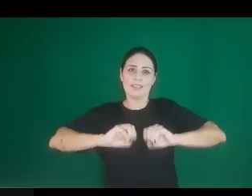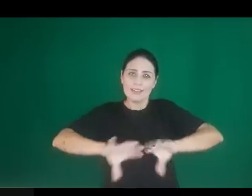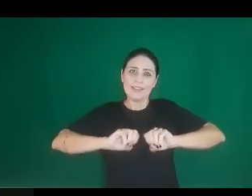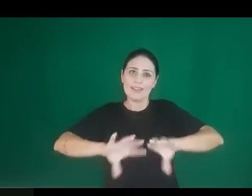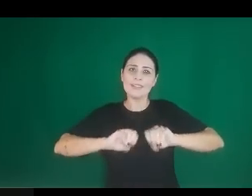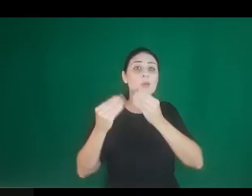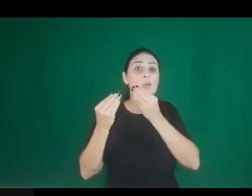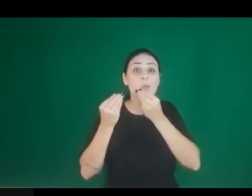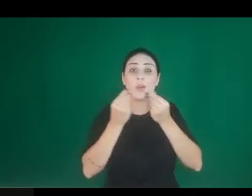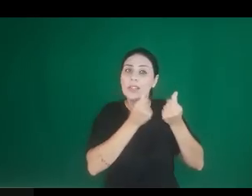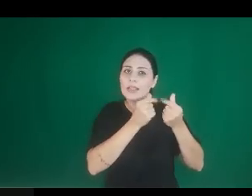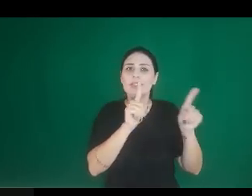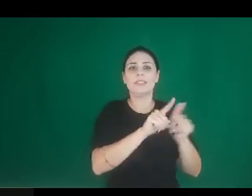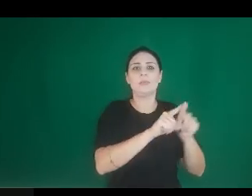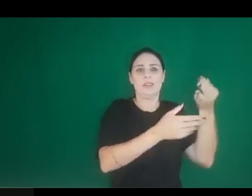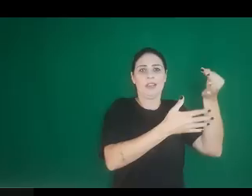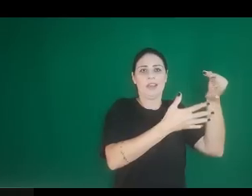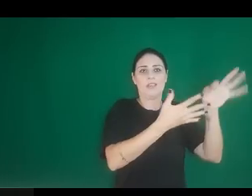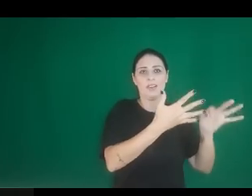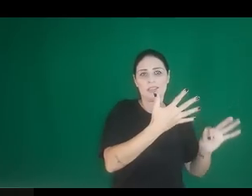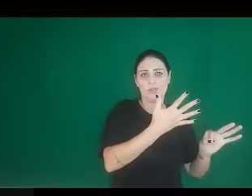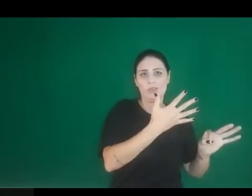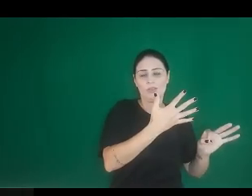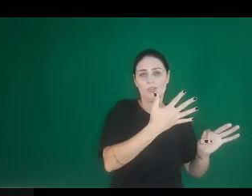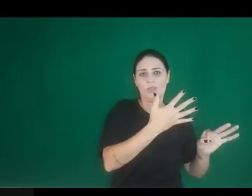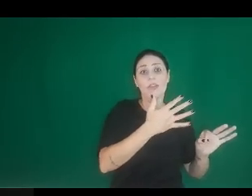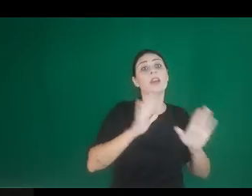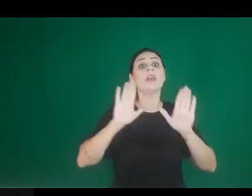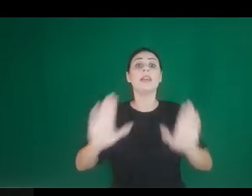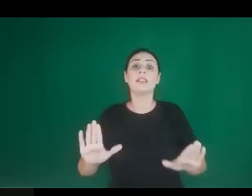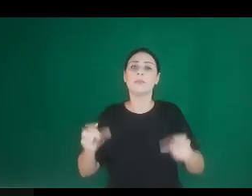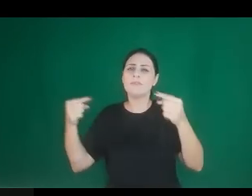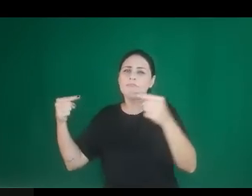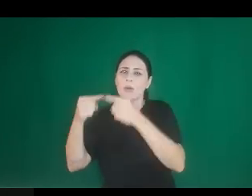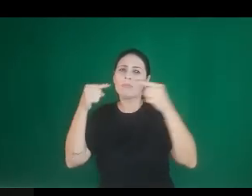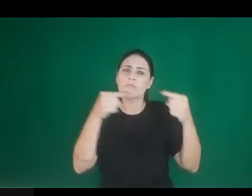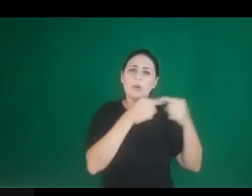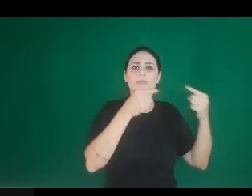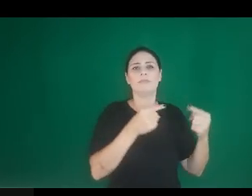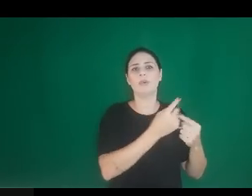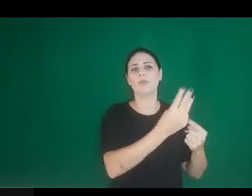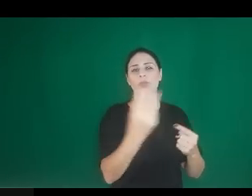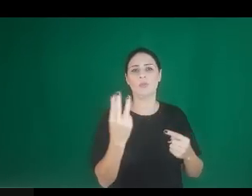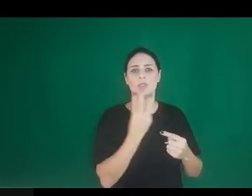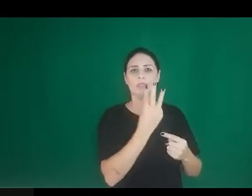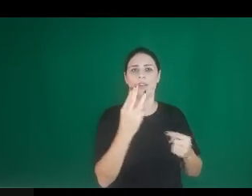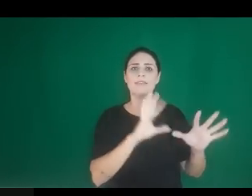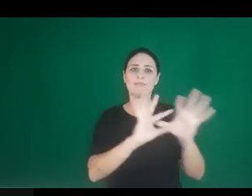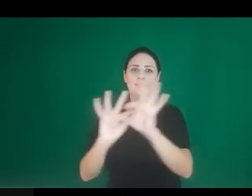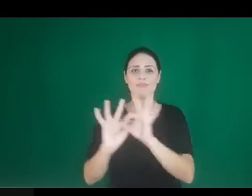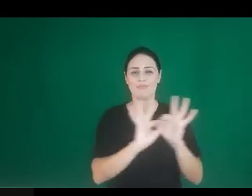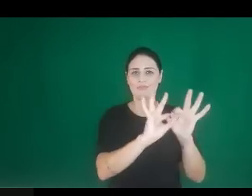o ensino oferecido e a avaliação realizada. Então, o alinhamento curricular é essa